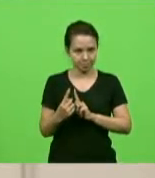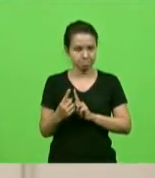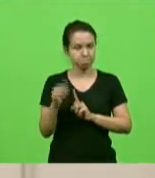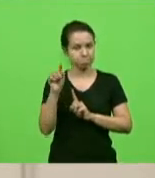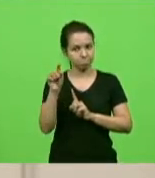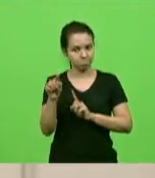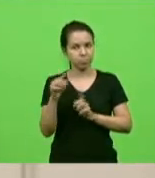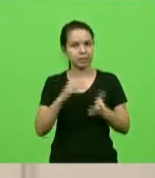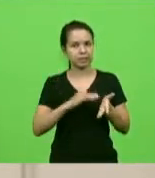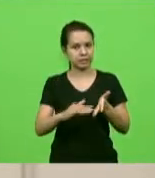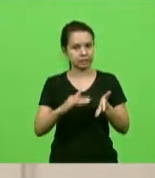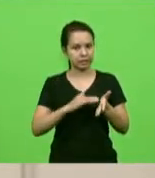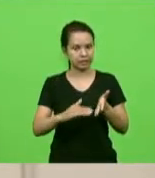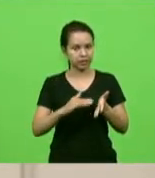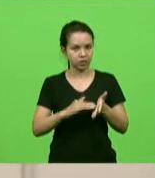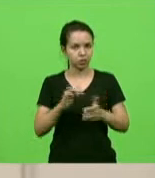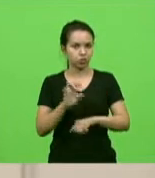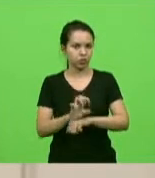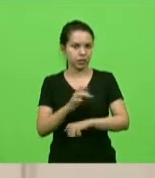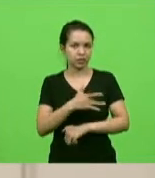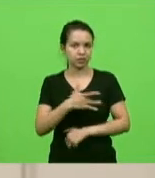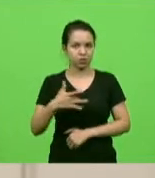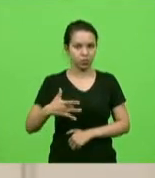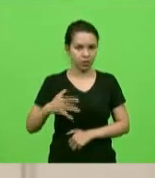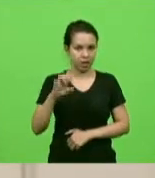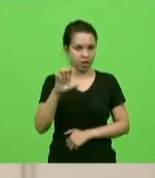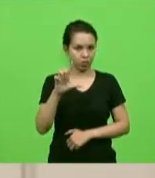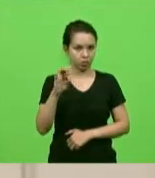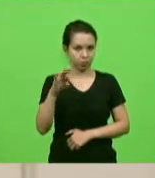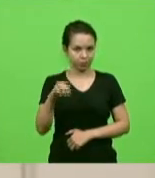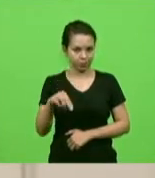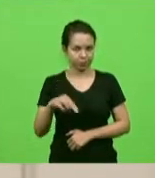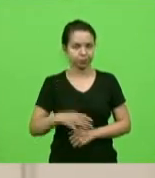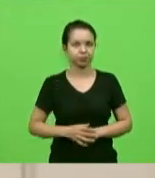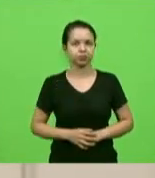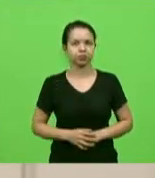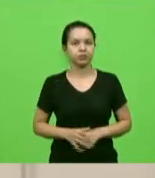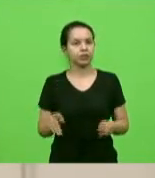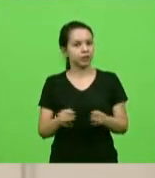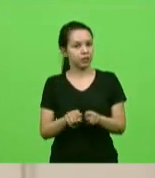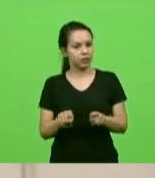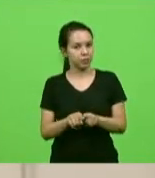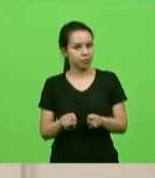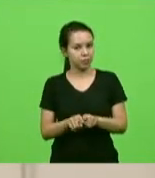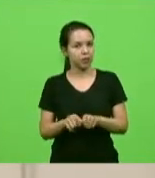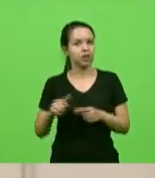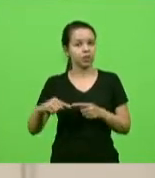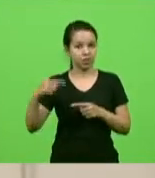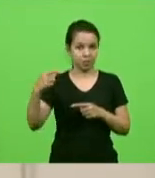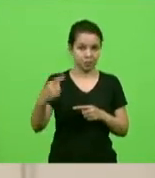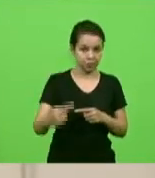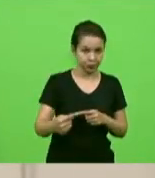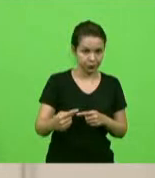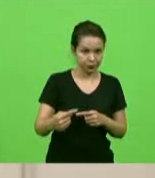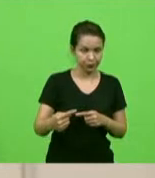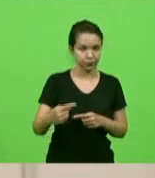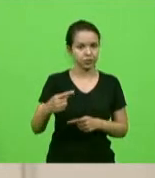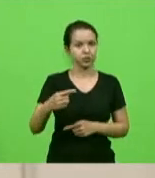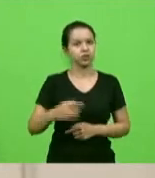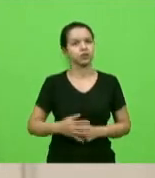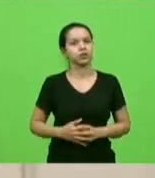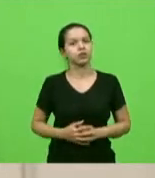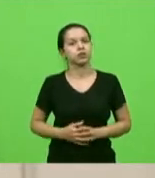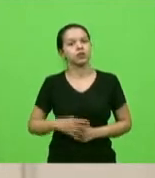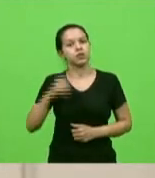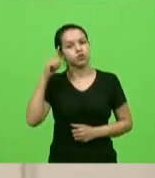tanto pelo secretário de Estado da Saúde, Elton Zeferino, como pouco depois, dias